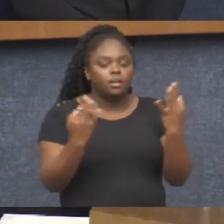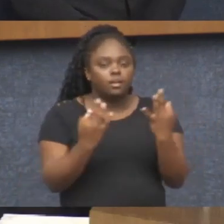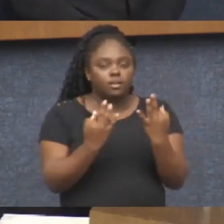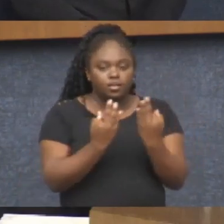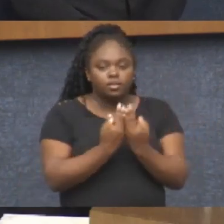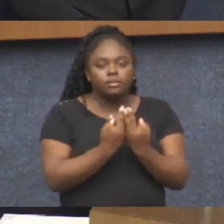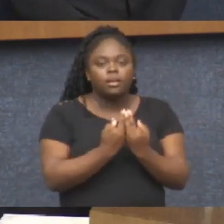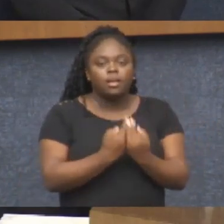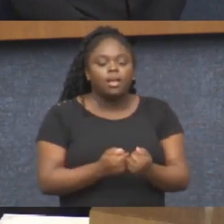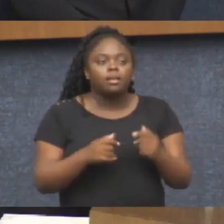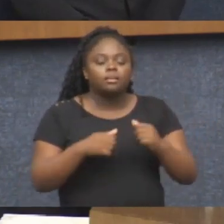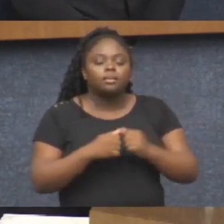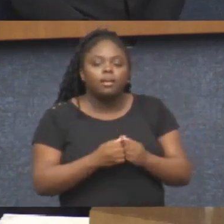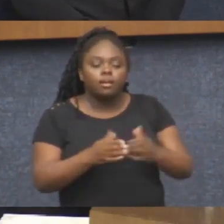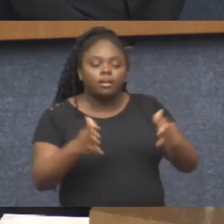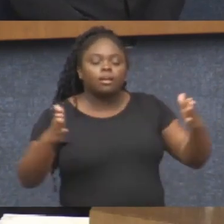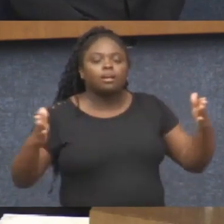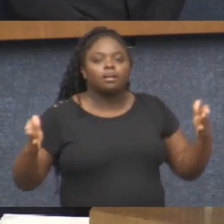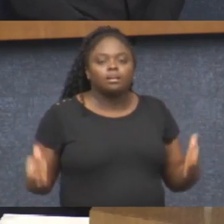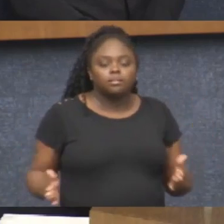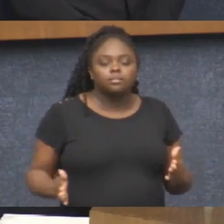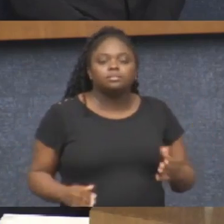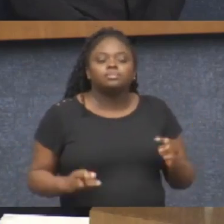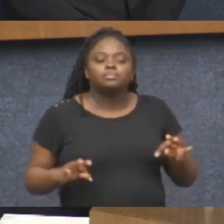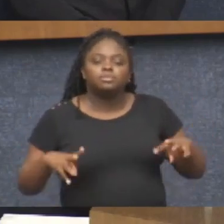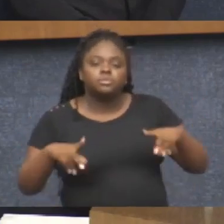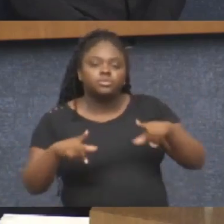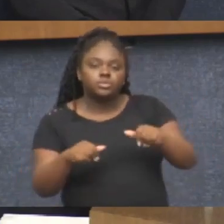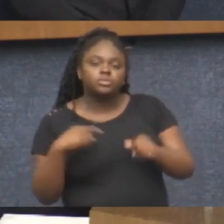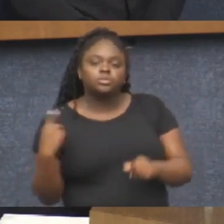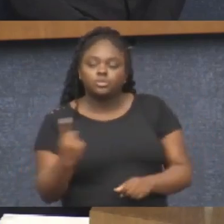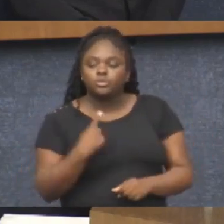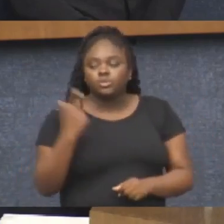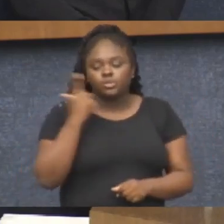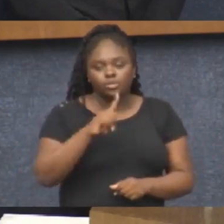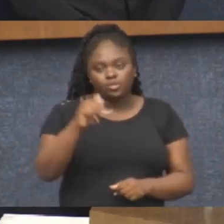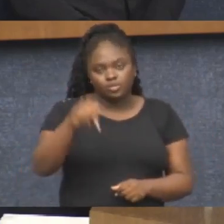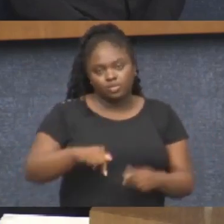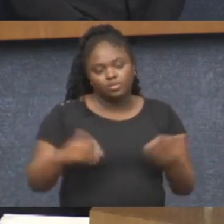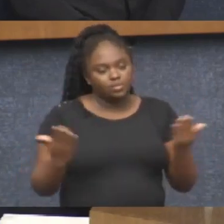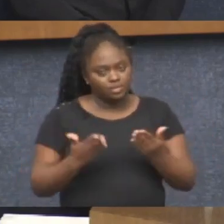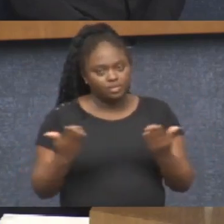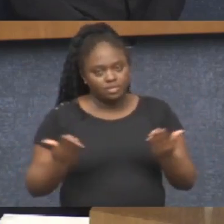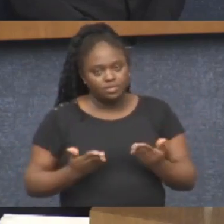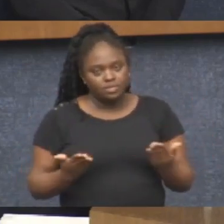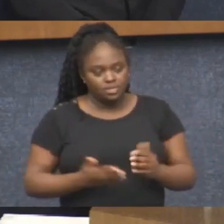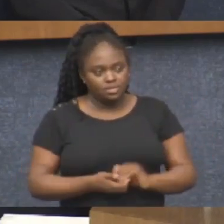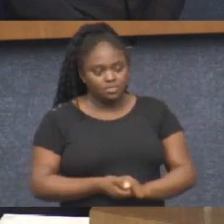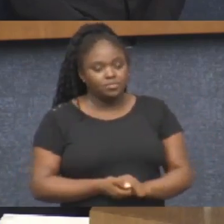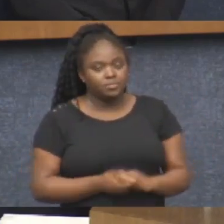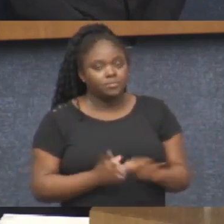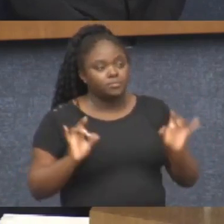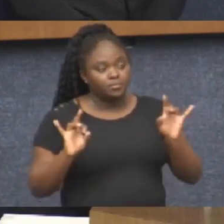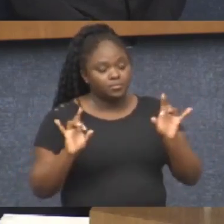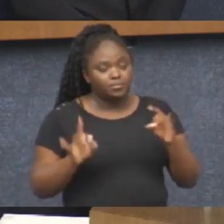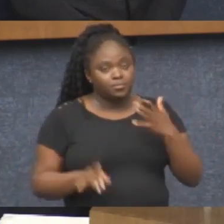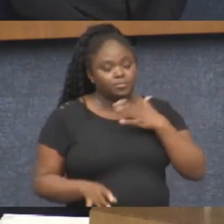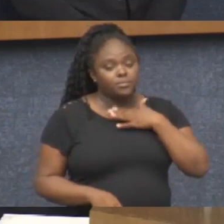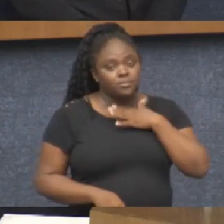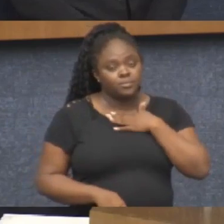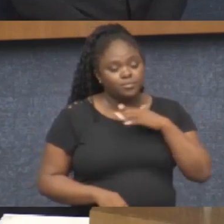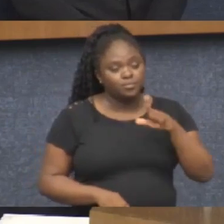que abriram as portas, né, para que todos nós pudéssemos estar aqui hoje. Em especial, né, para